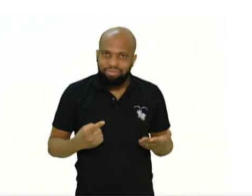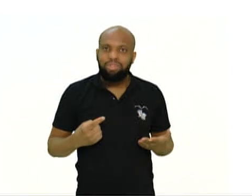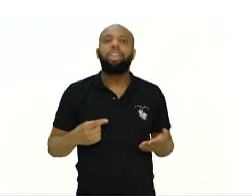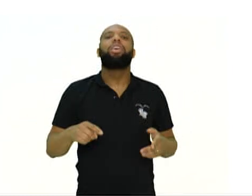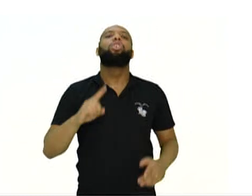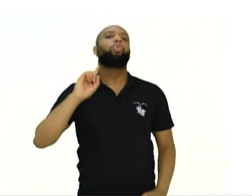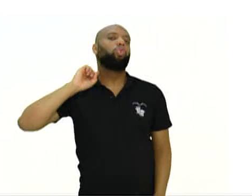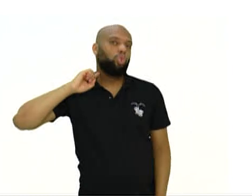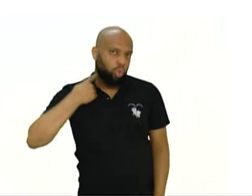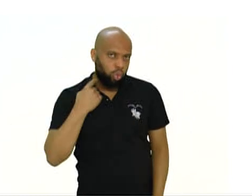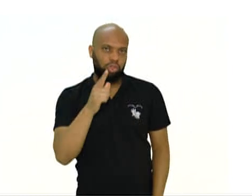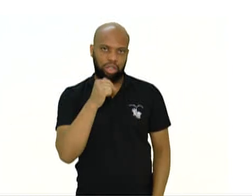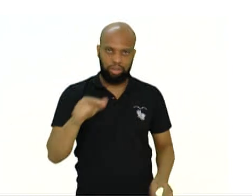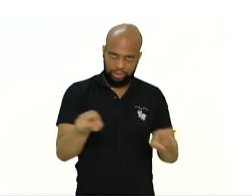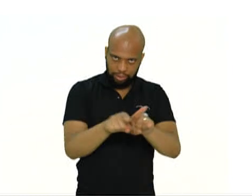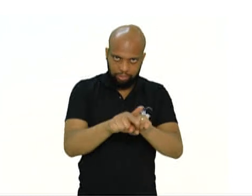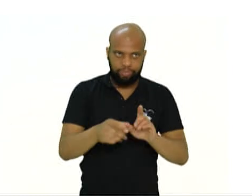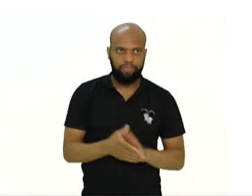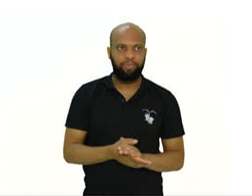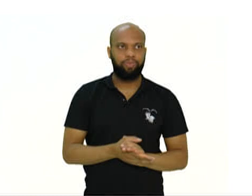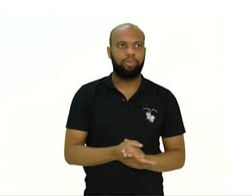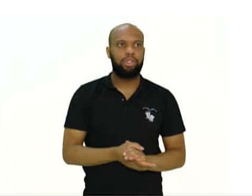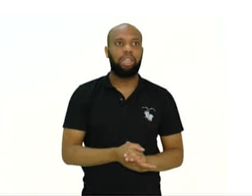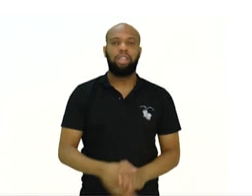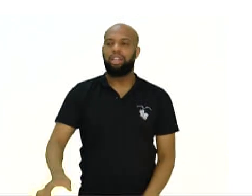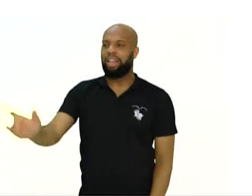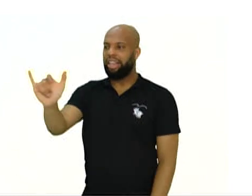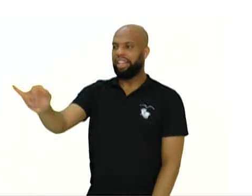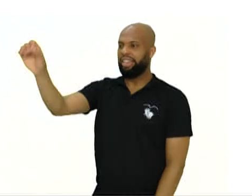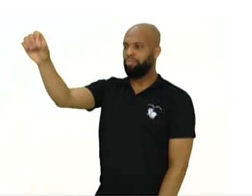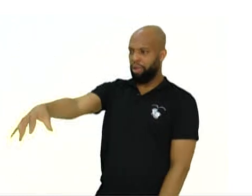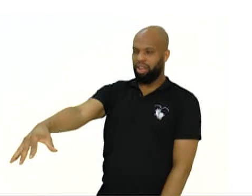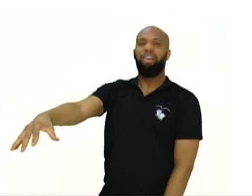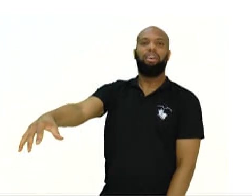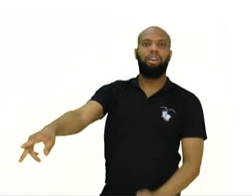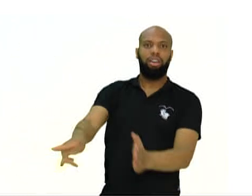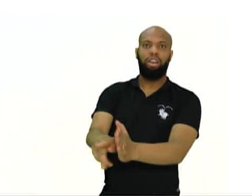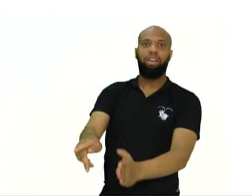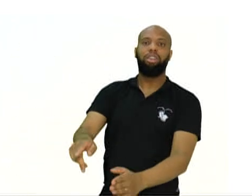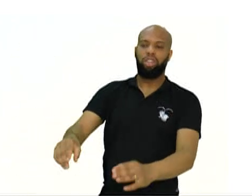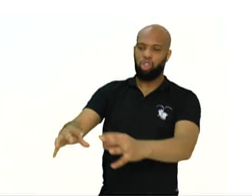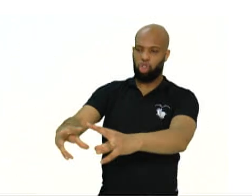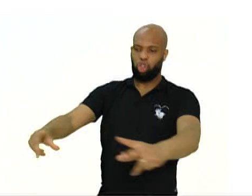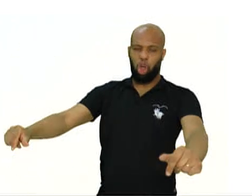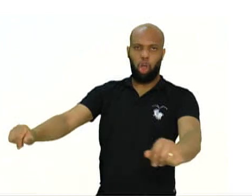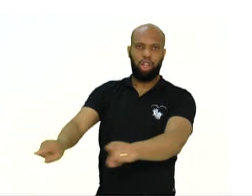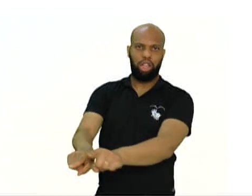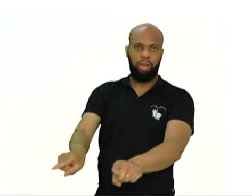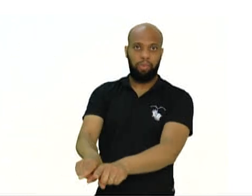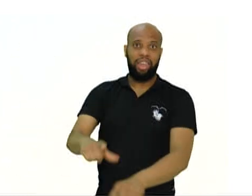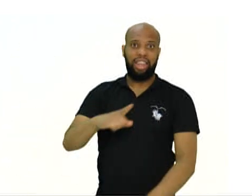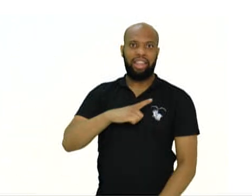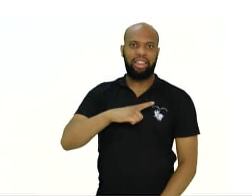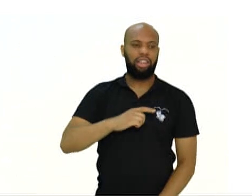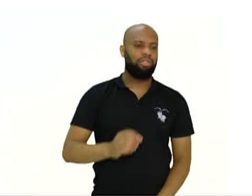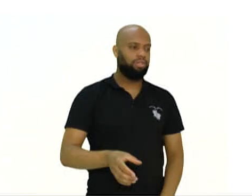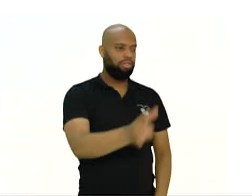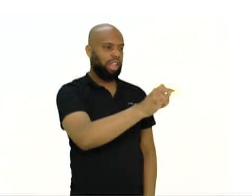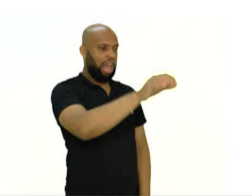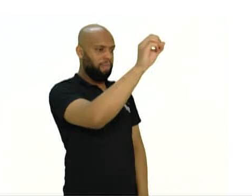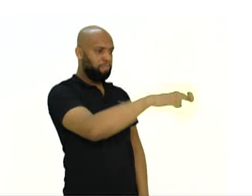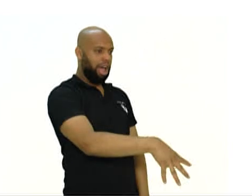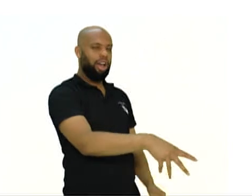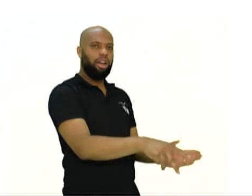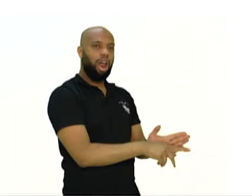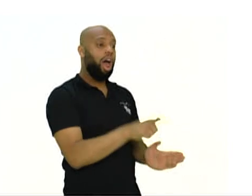das águas. Essa deposição de resíduos diretamente no solo, diretamente no ar, na